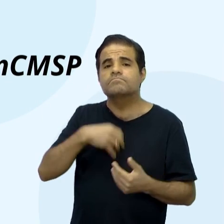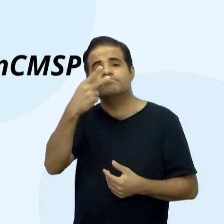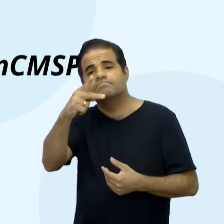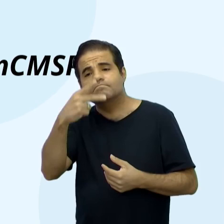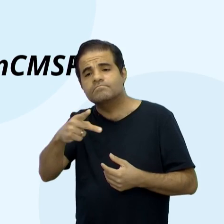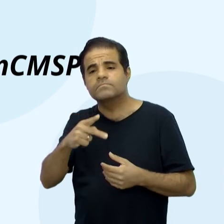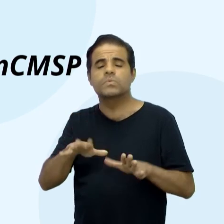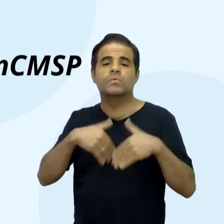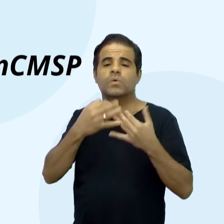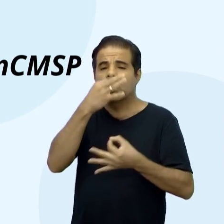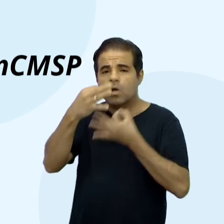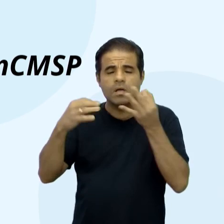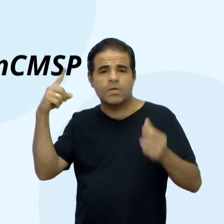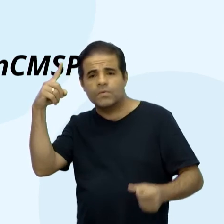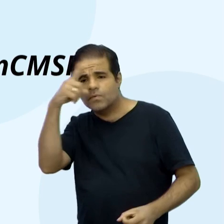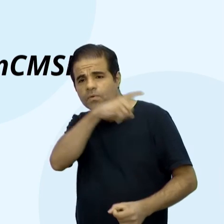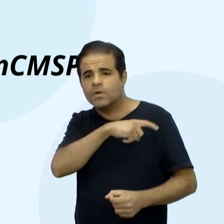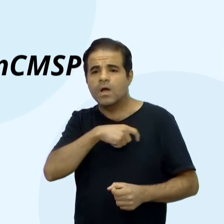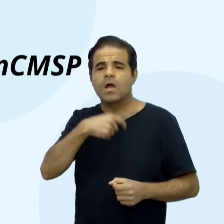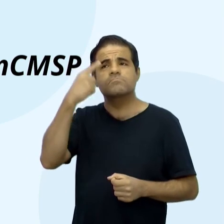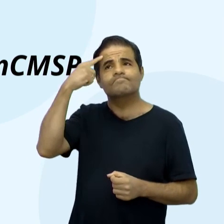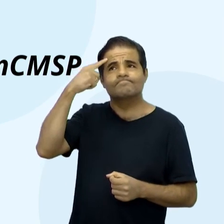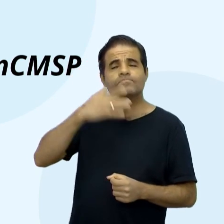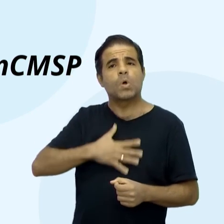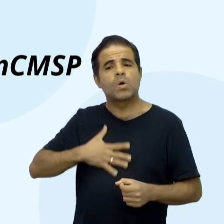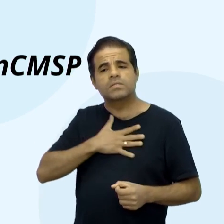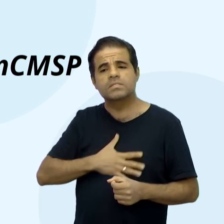né? Quais são as suas dificuldades, o que você está